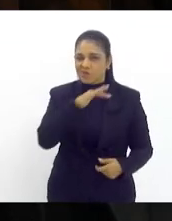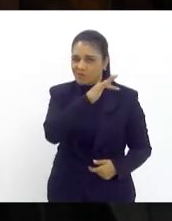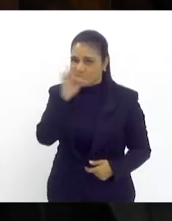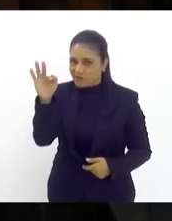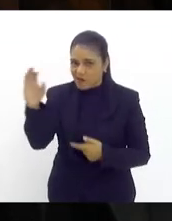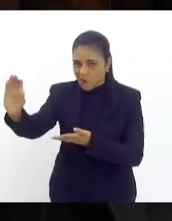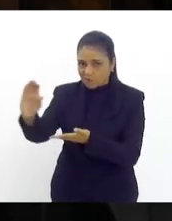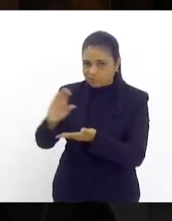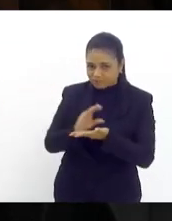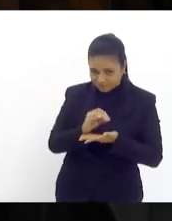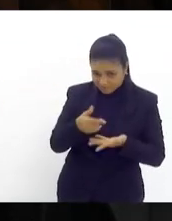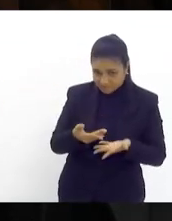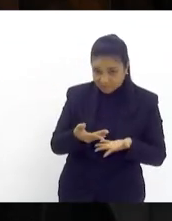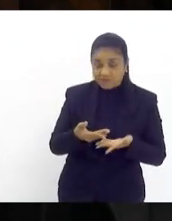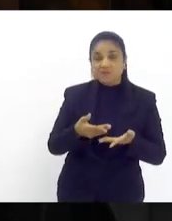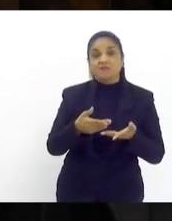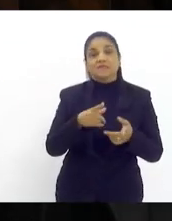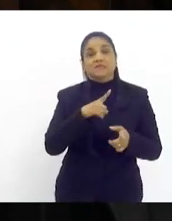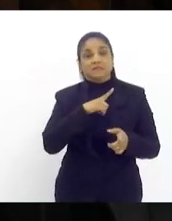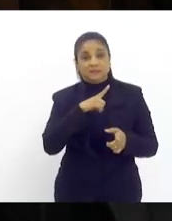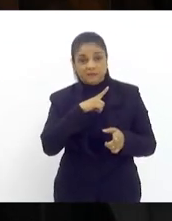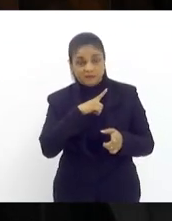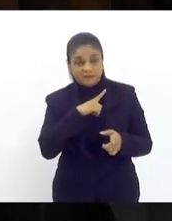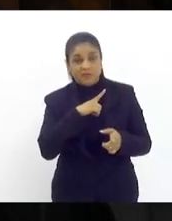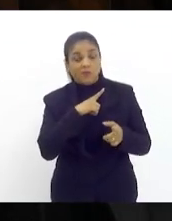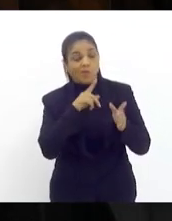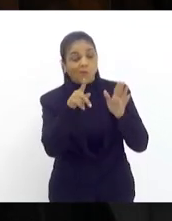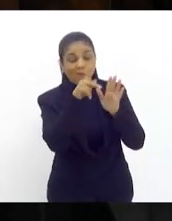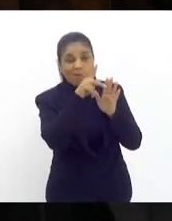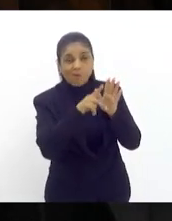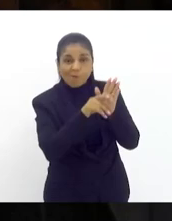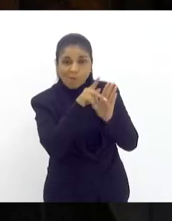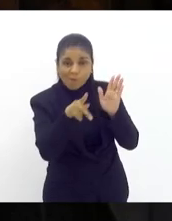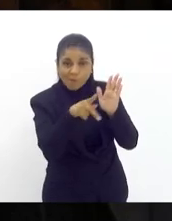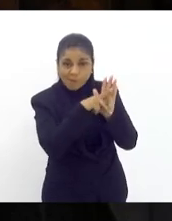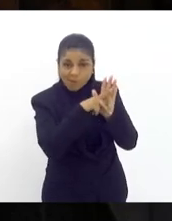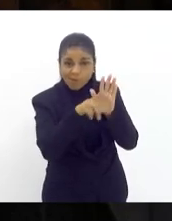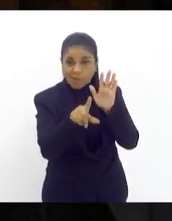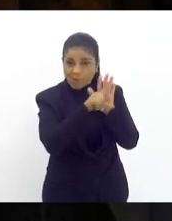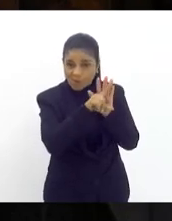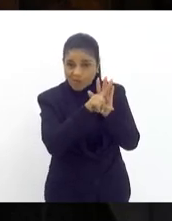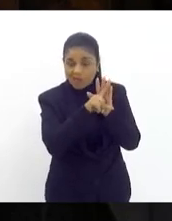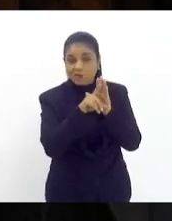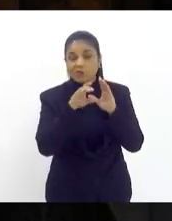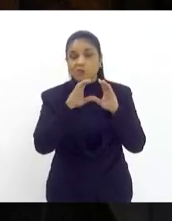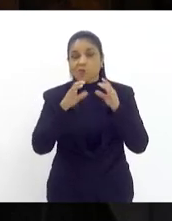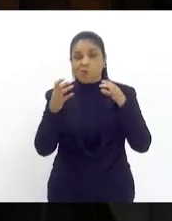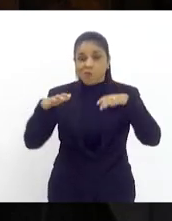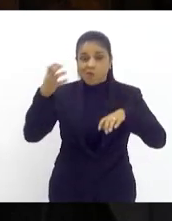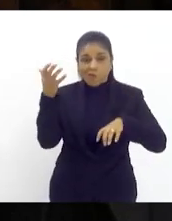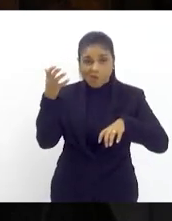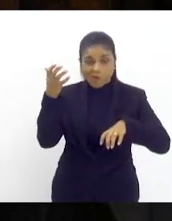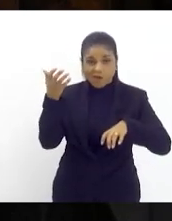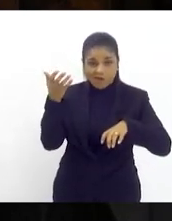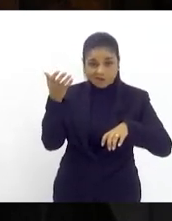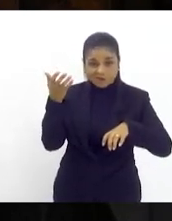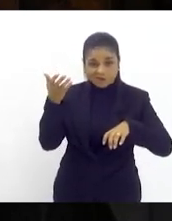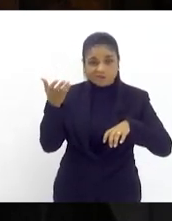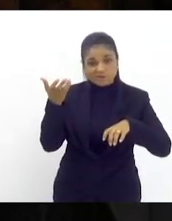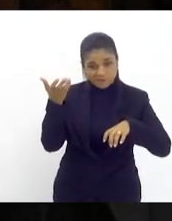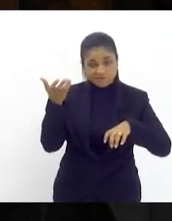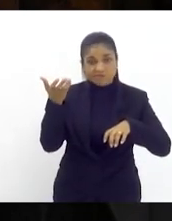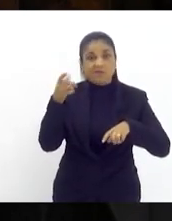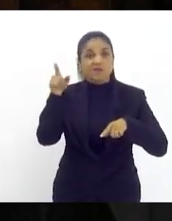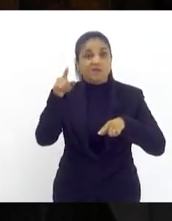e que existiria inclusive um projeto de I no Congresso que criaria o piso nacional